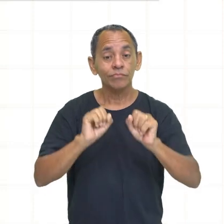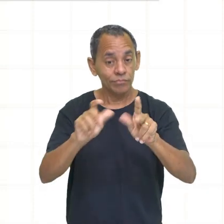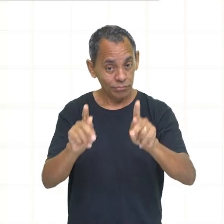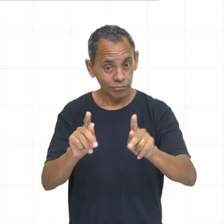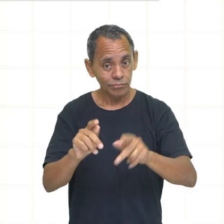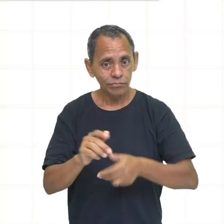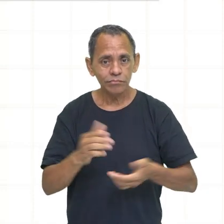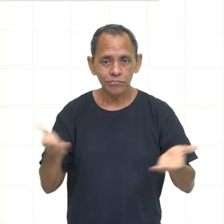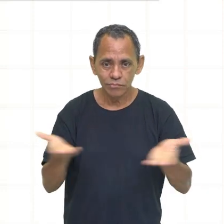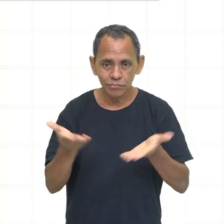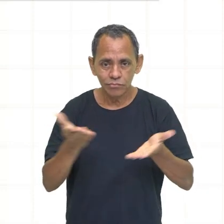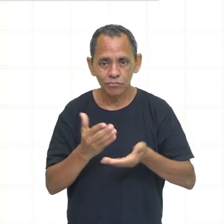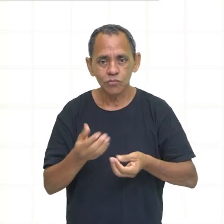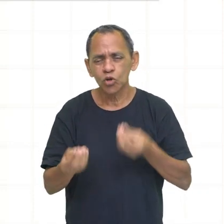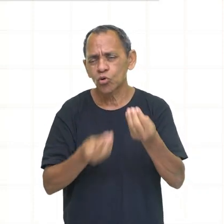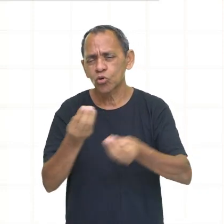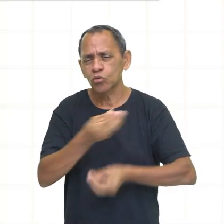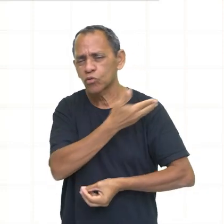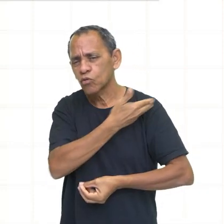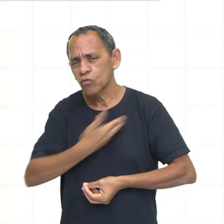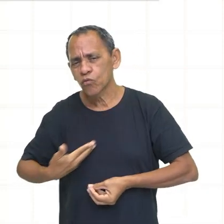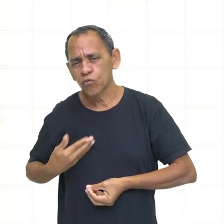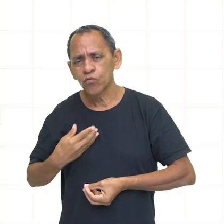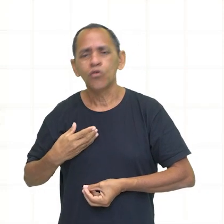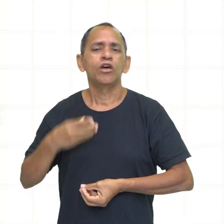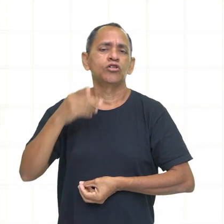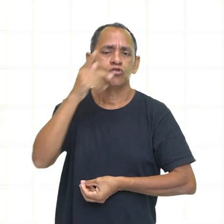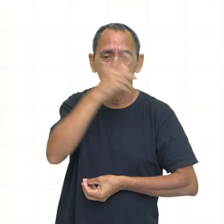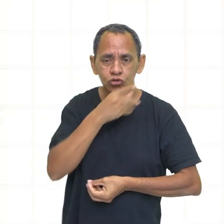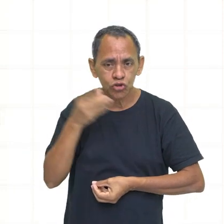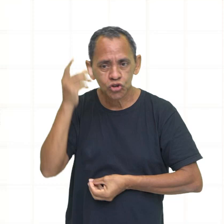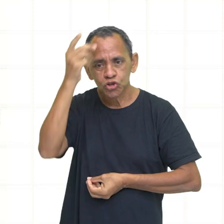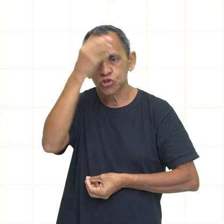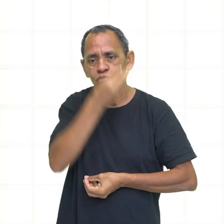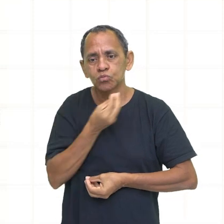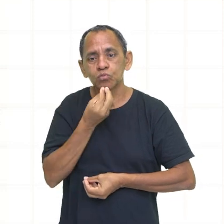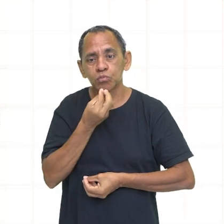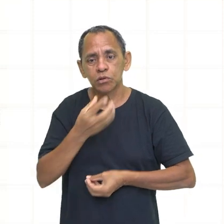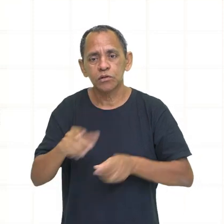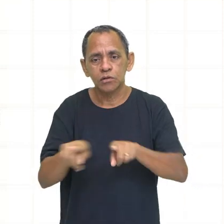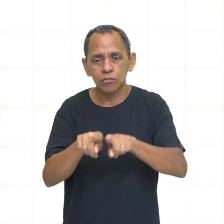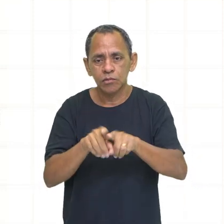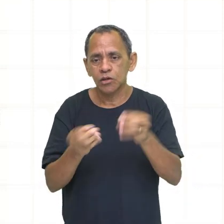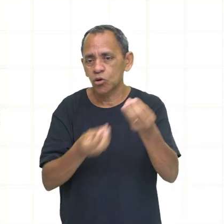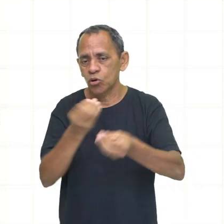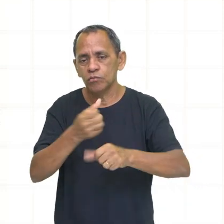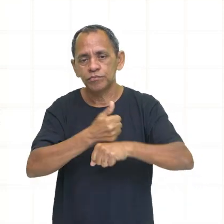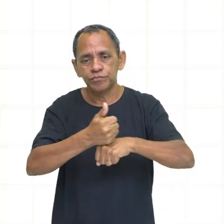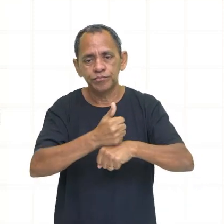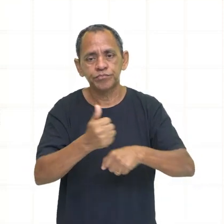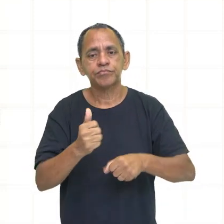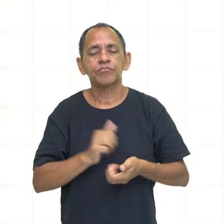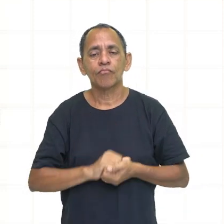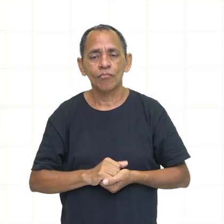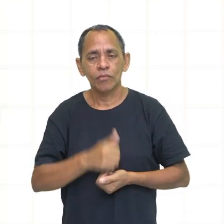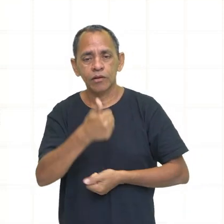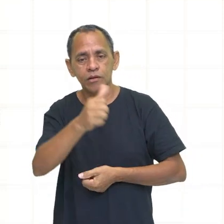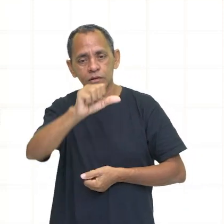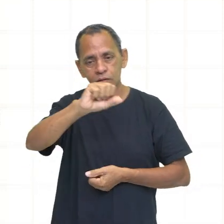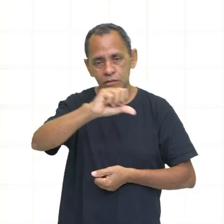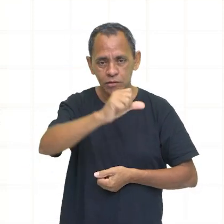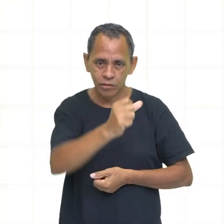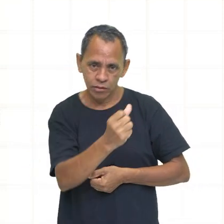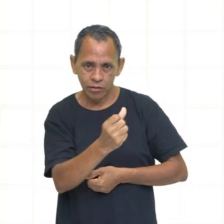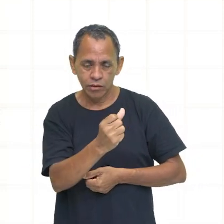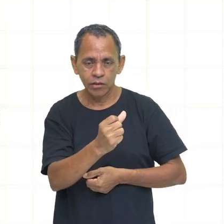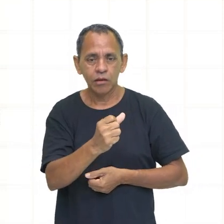entendido? Vamos agora observar o governo de Floriano Peixoto, que vai ocorrer entre 1891